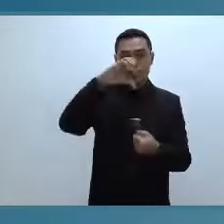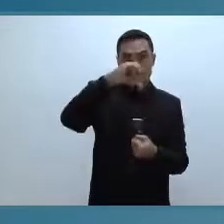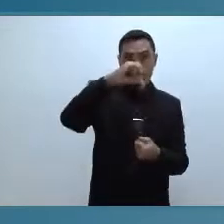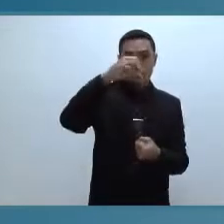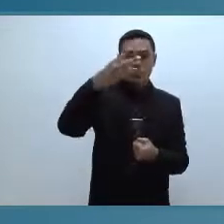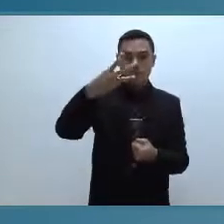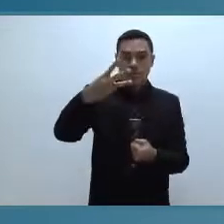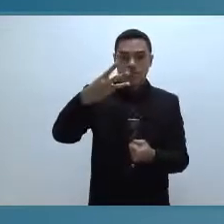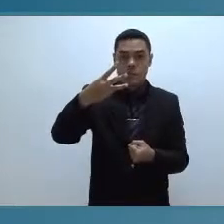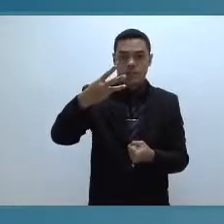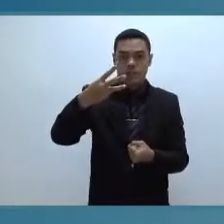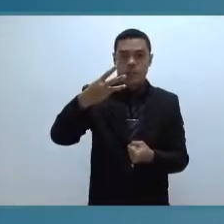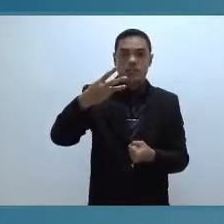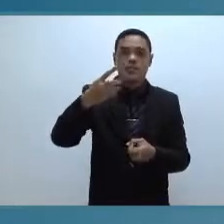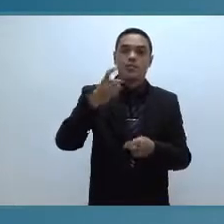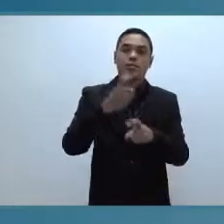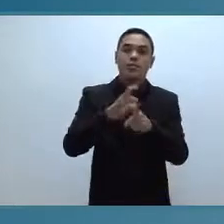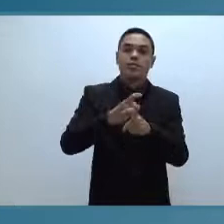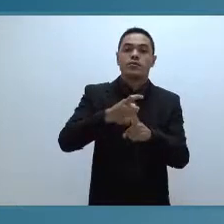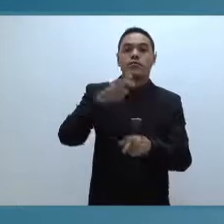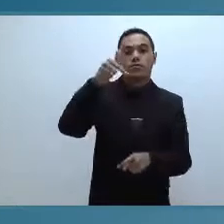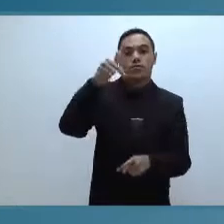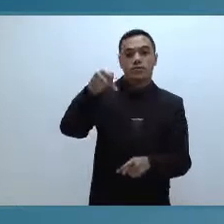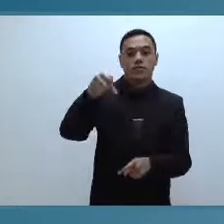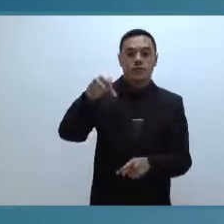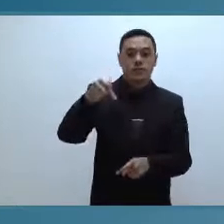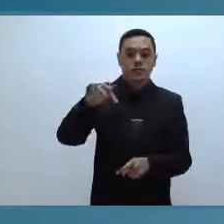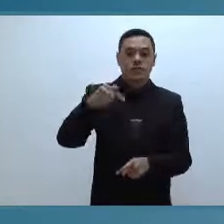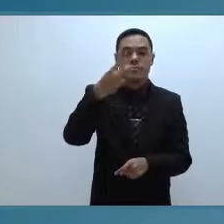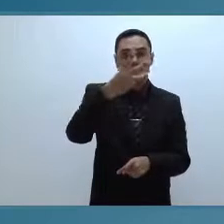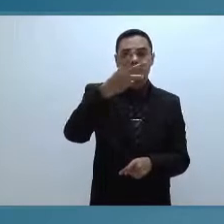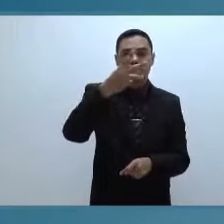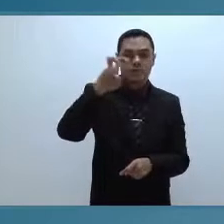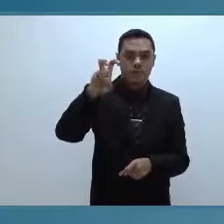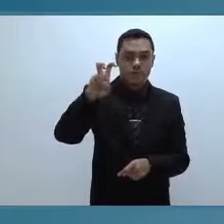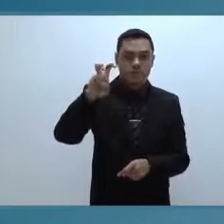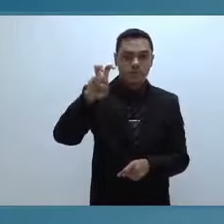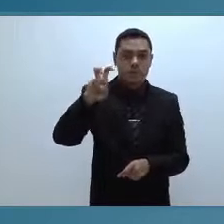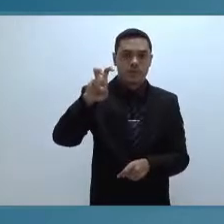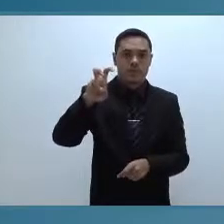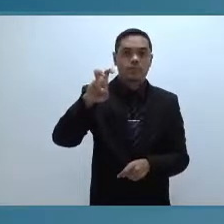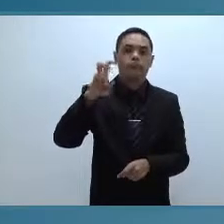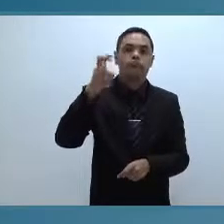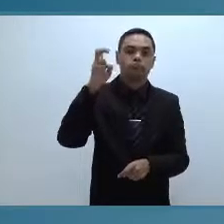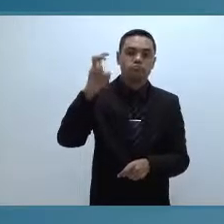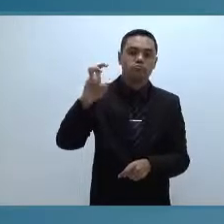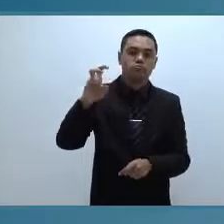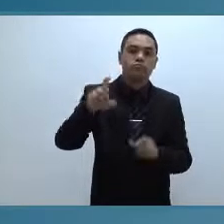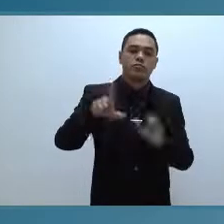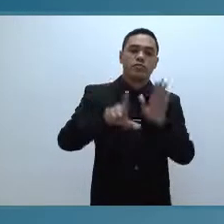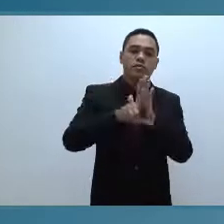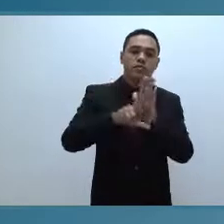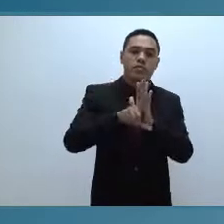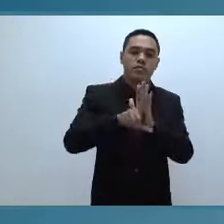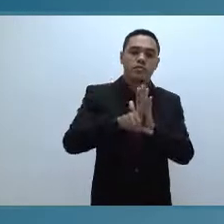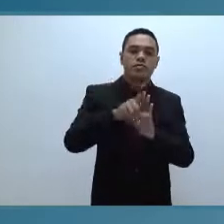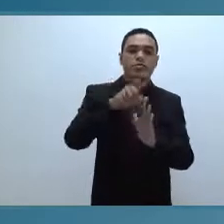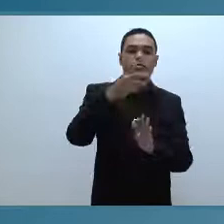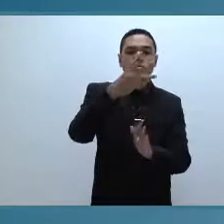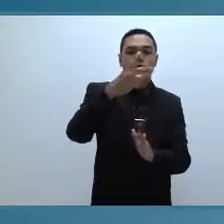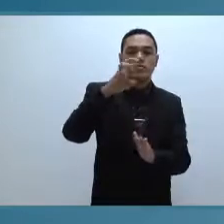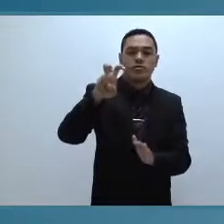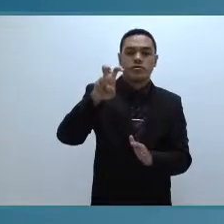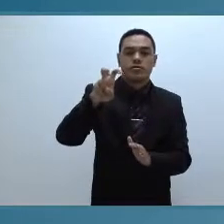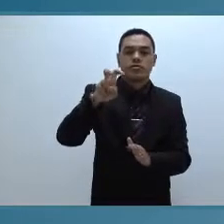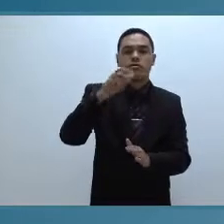da Constituição Federal de 88, 35, 5 da Lei Complementar número 35, de 14 de